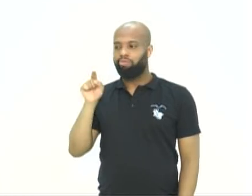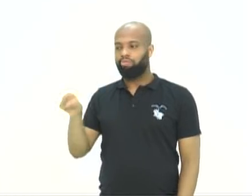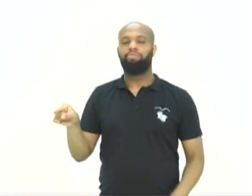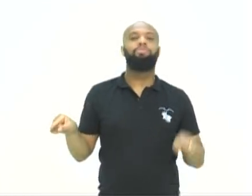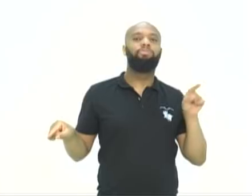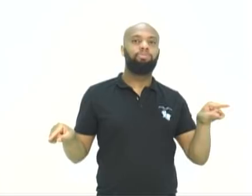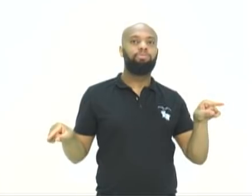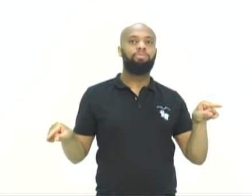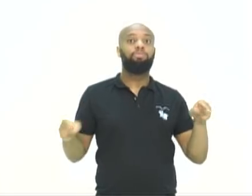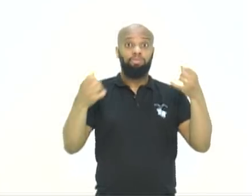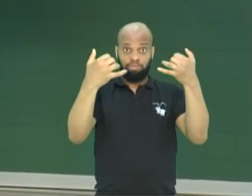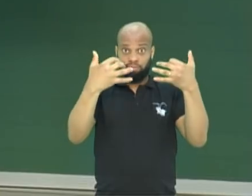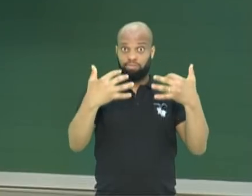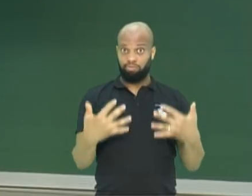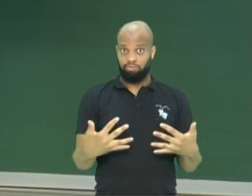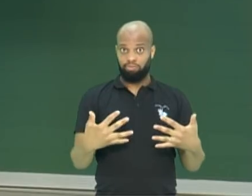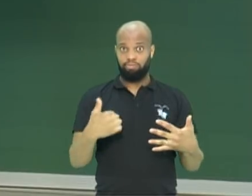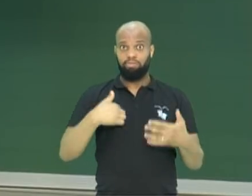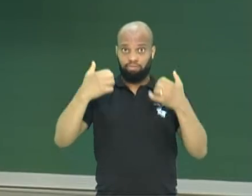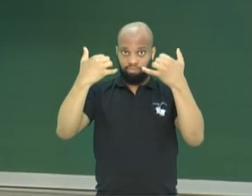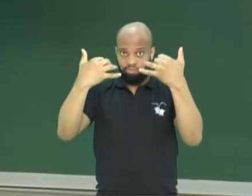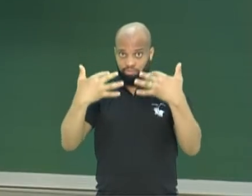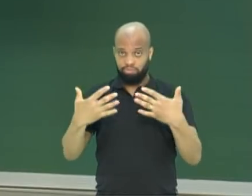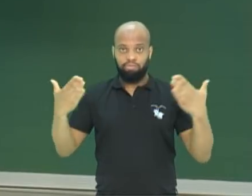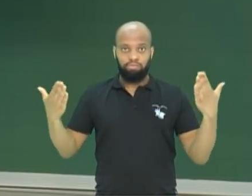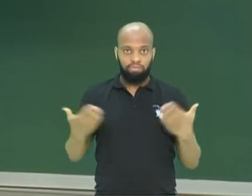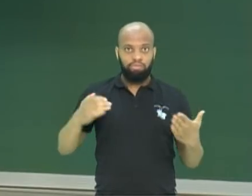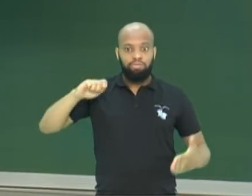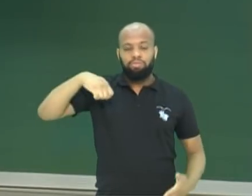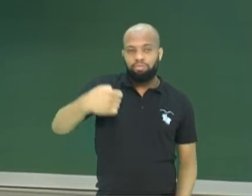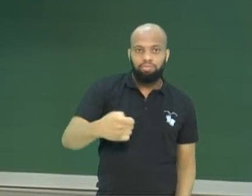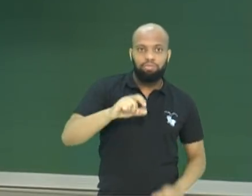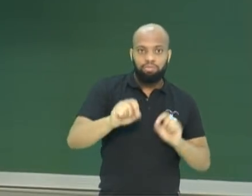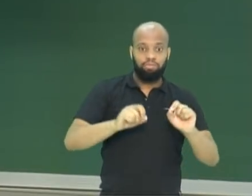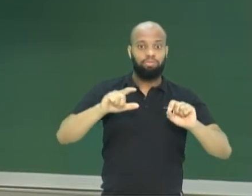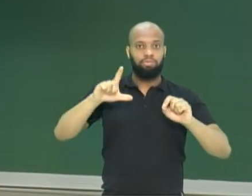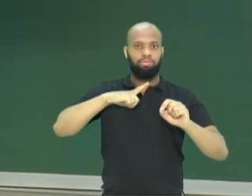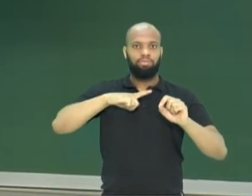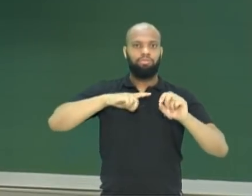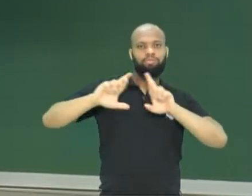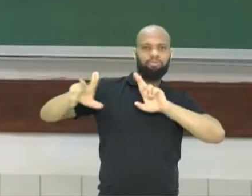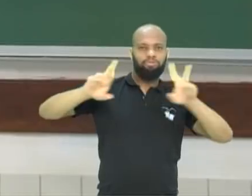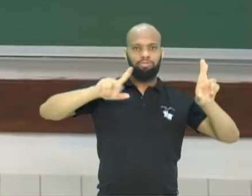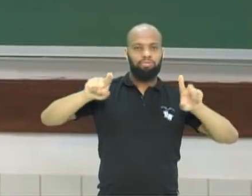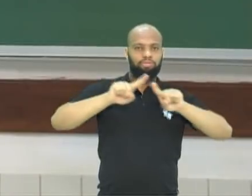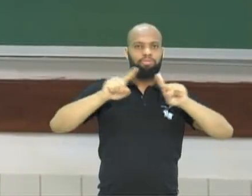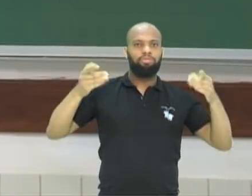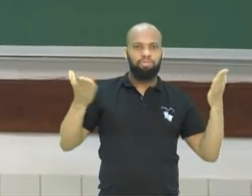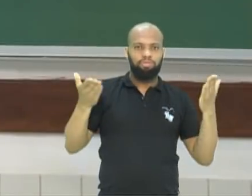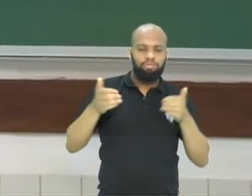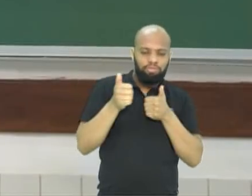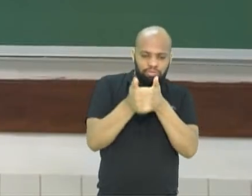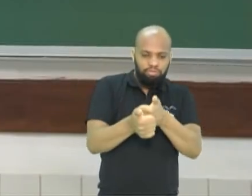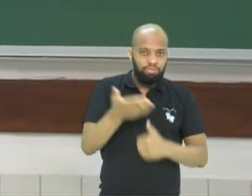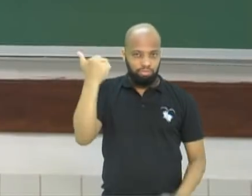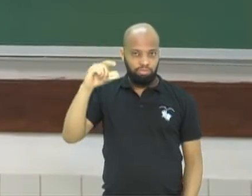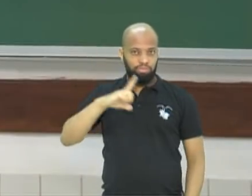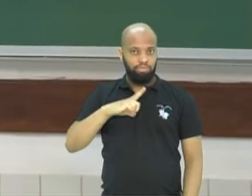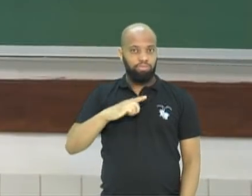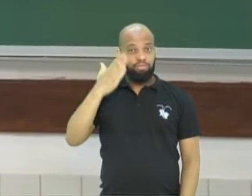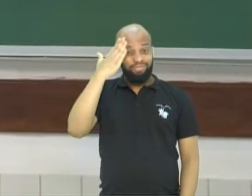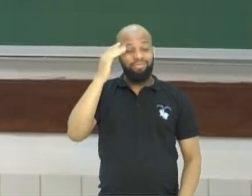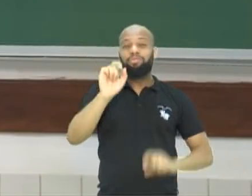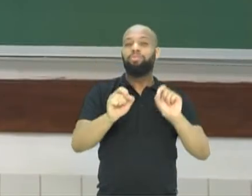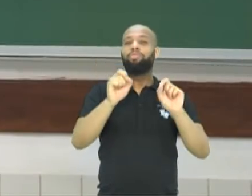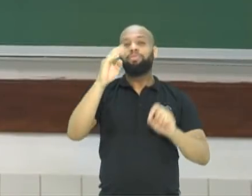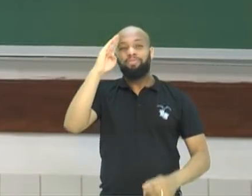Lamarck e Darwin? Veja, há pouco eu falei sobre as diferenças, mas vocês acompanharam as últimas aulas e sabem quais